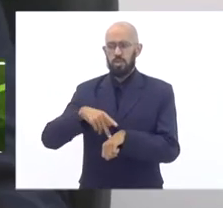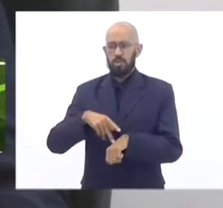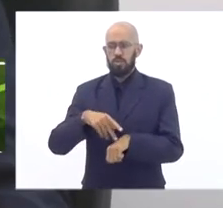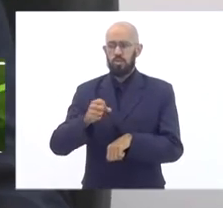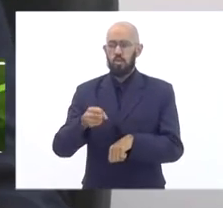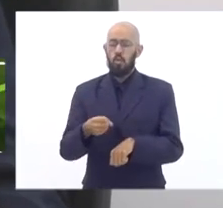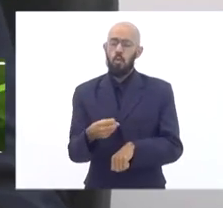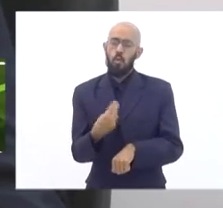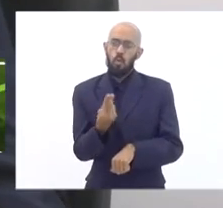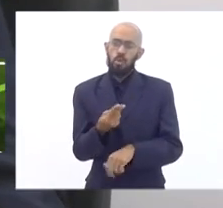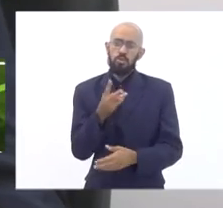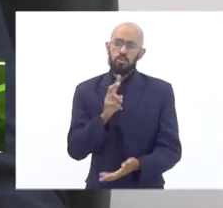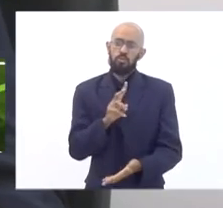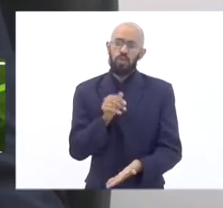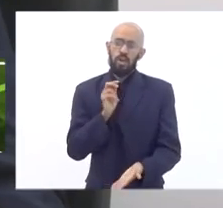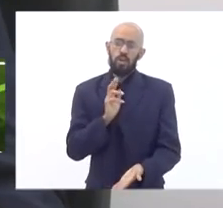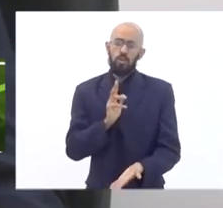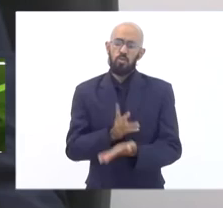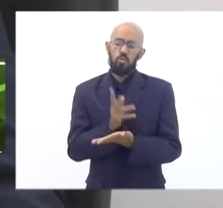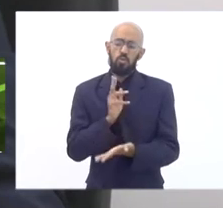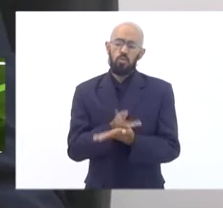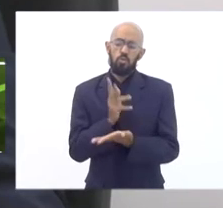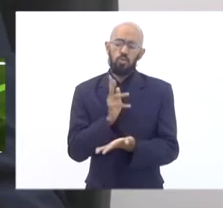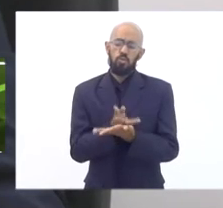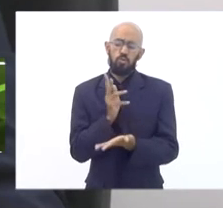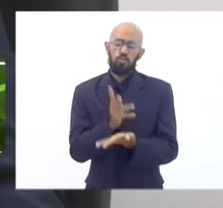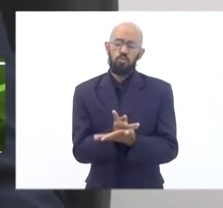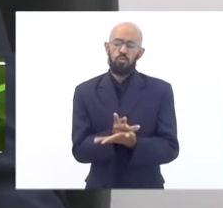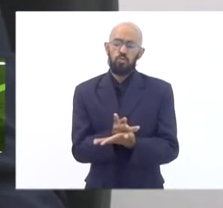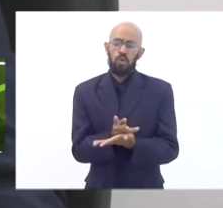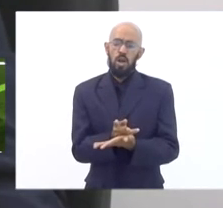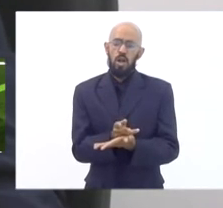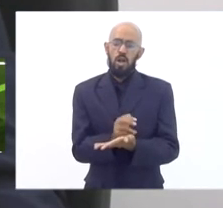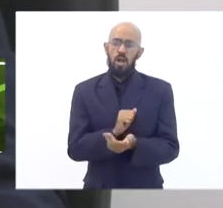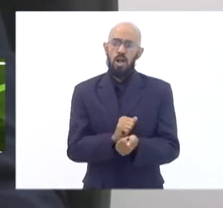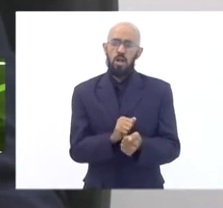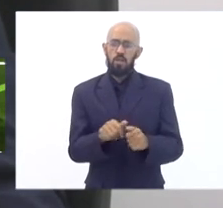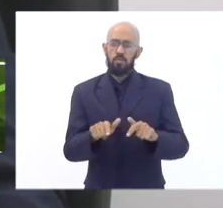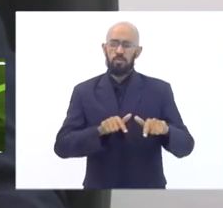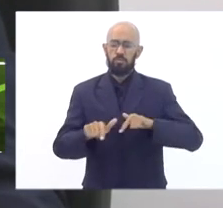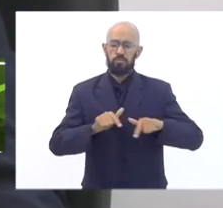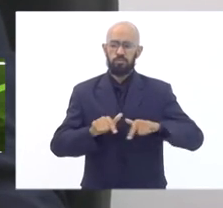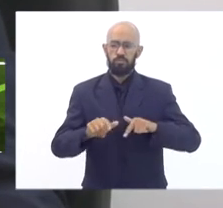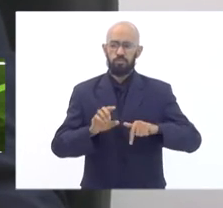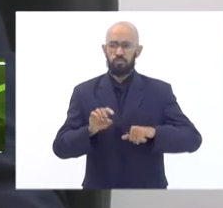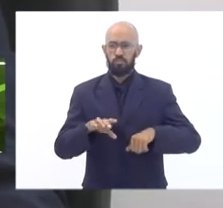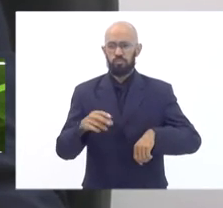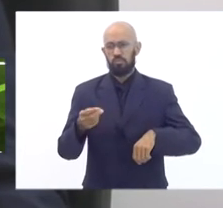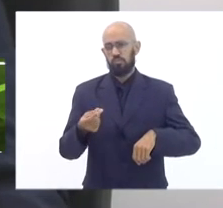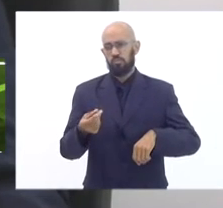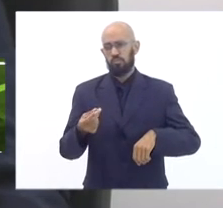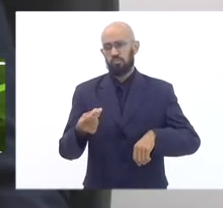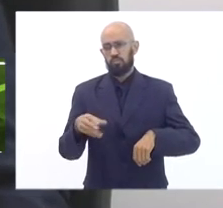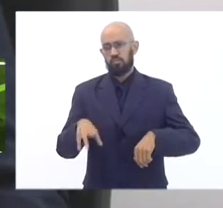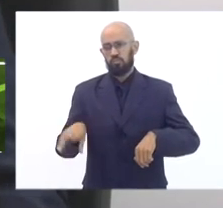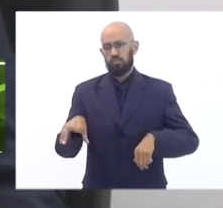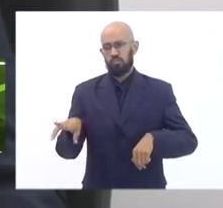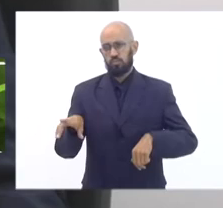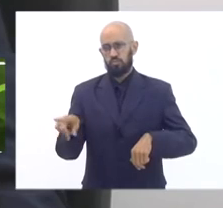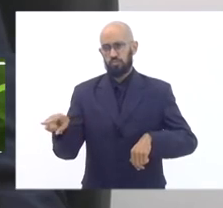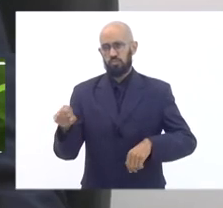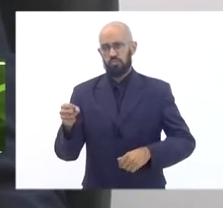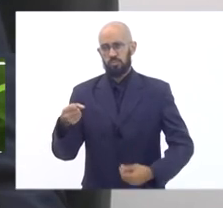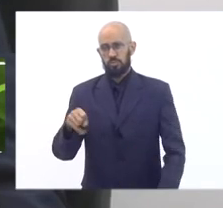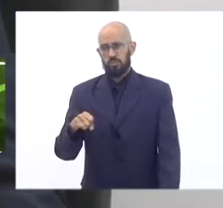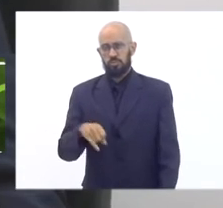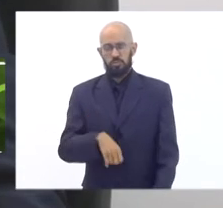a custear a operação exclusivamente com receitas tarifárias. Então, eu queria saber se a Supervia tem algum estudo a respeito e se a CETRANS e a